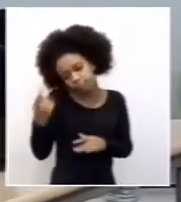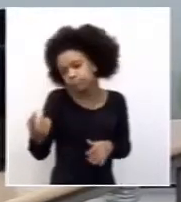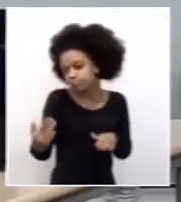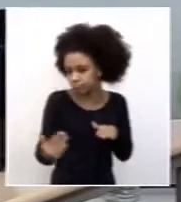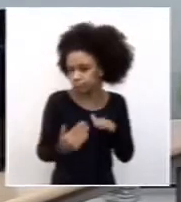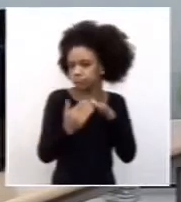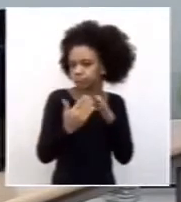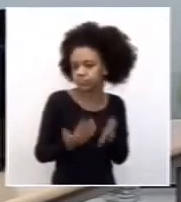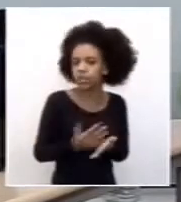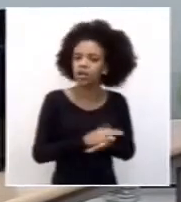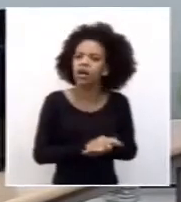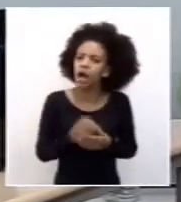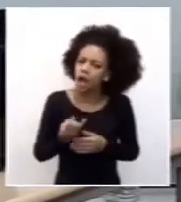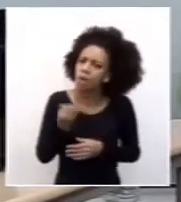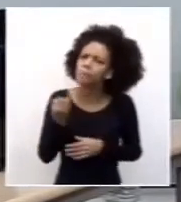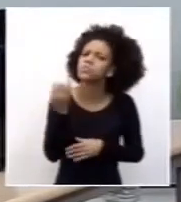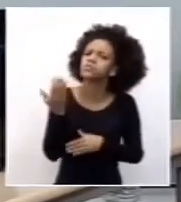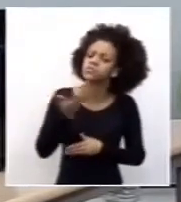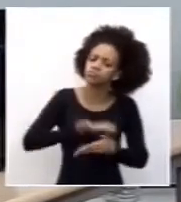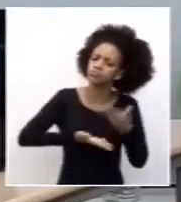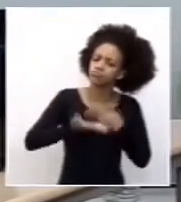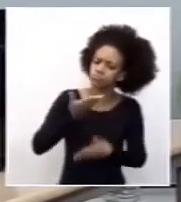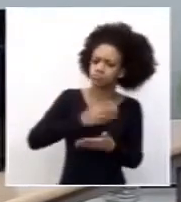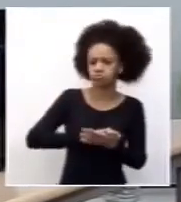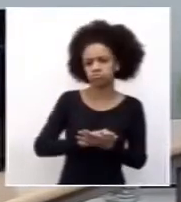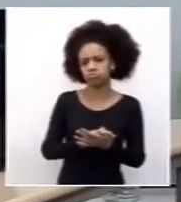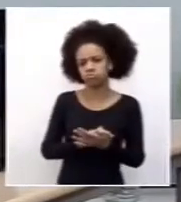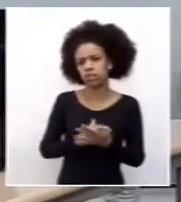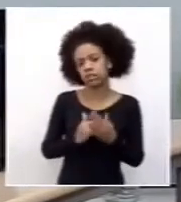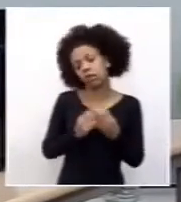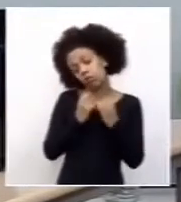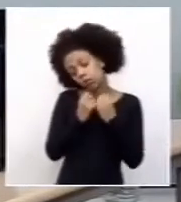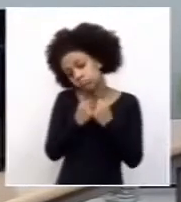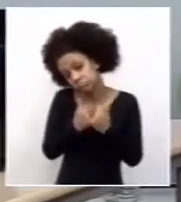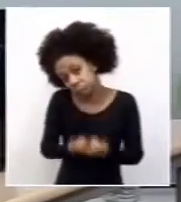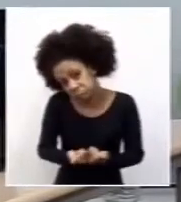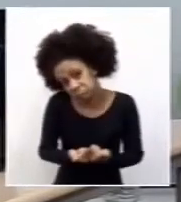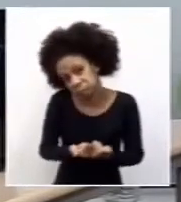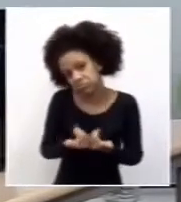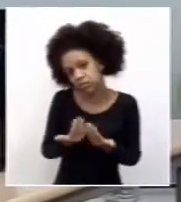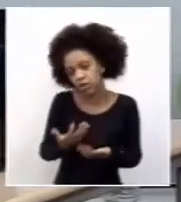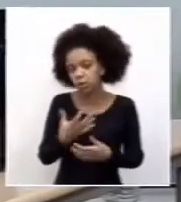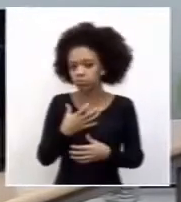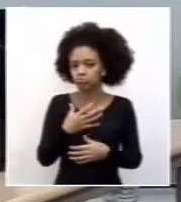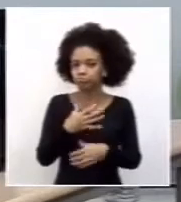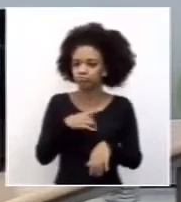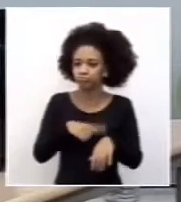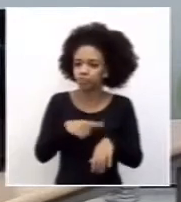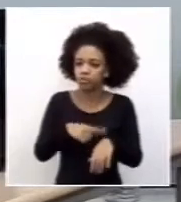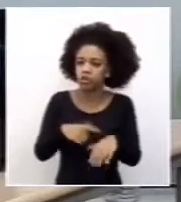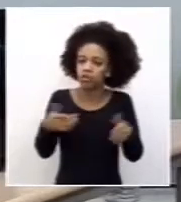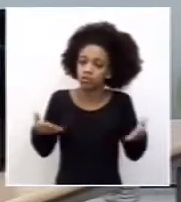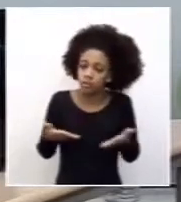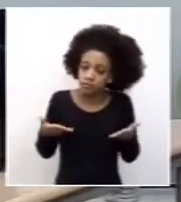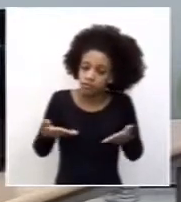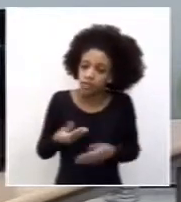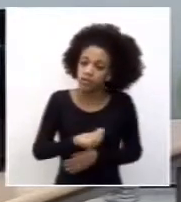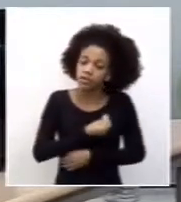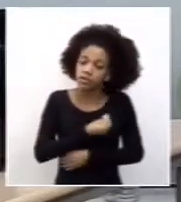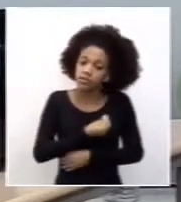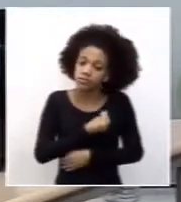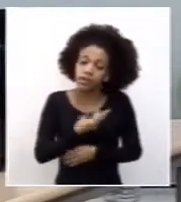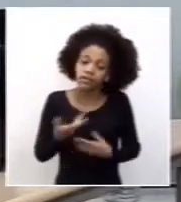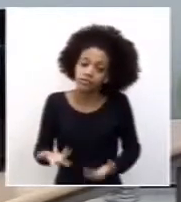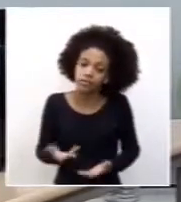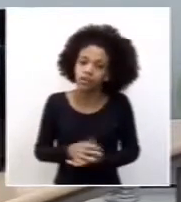né, esses ambientes, essas interações, né? Tudo bem que é um momento que nós estamos vivenciando, de um momento assim